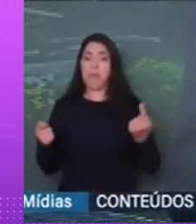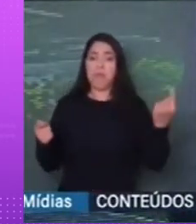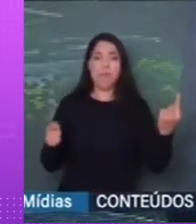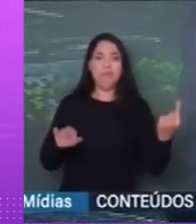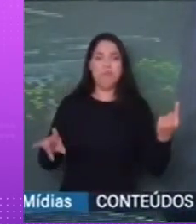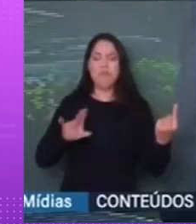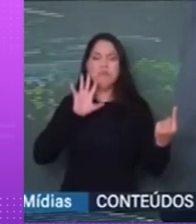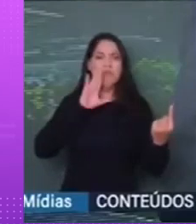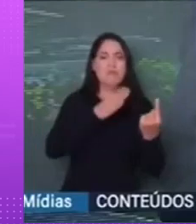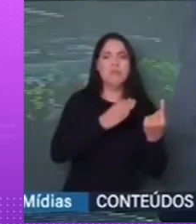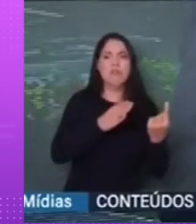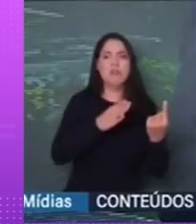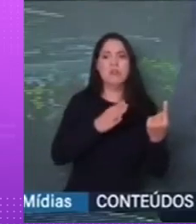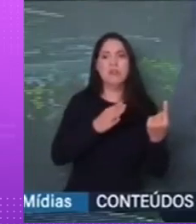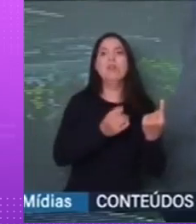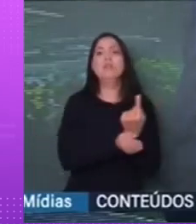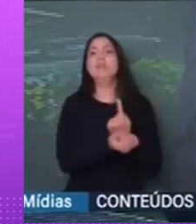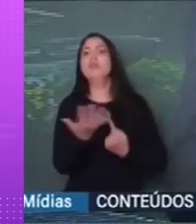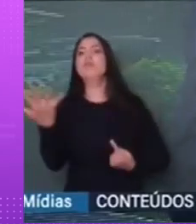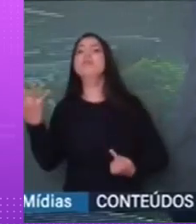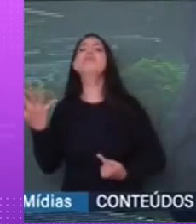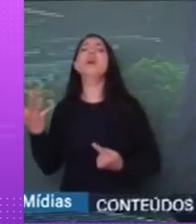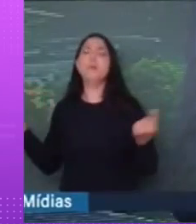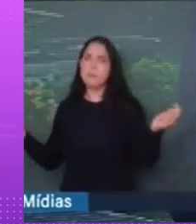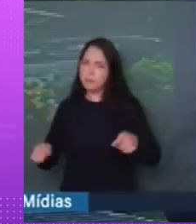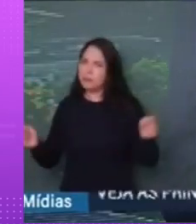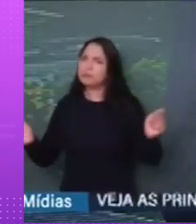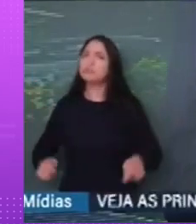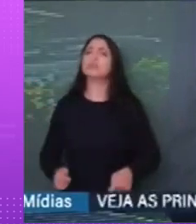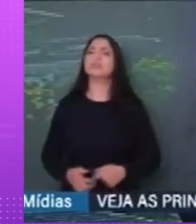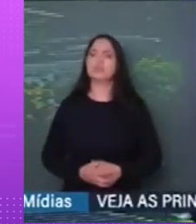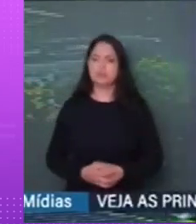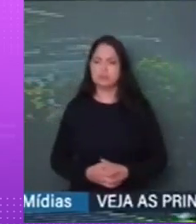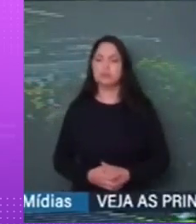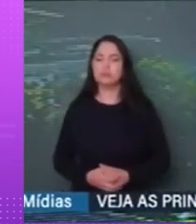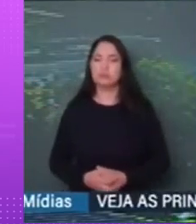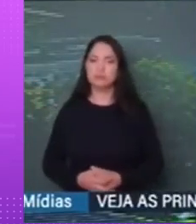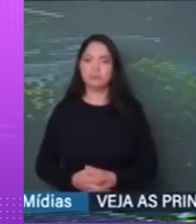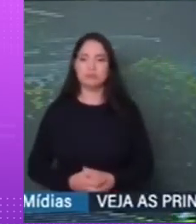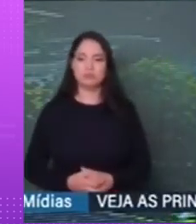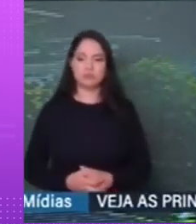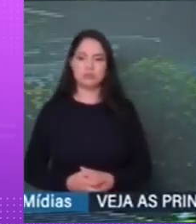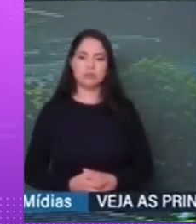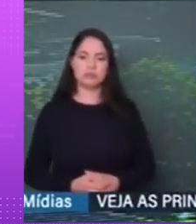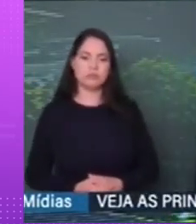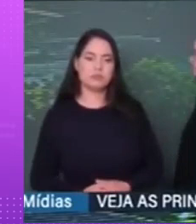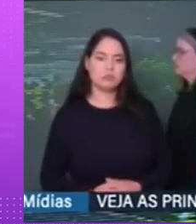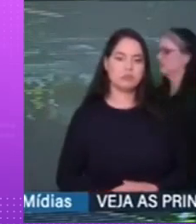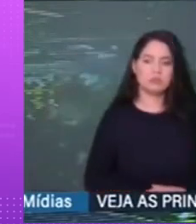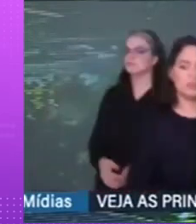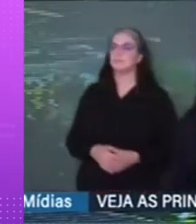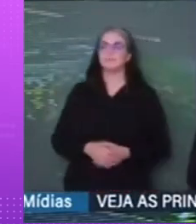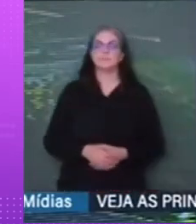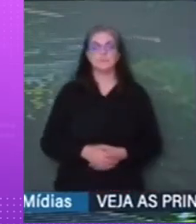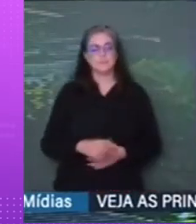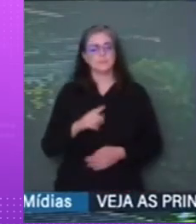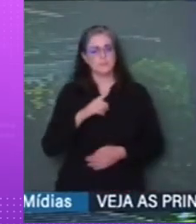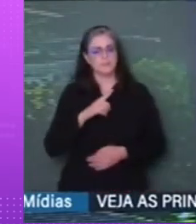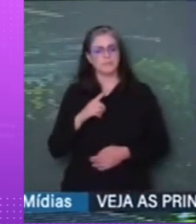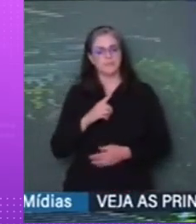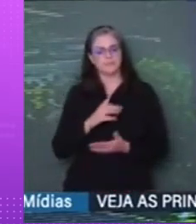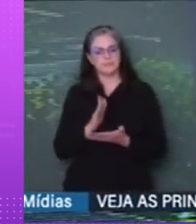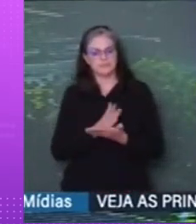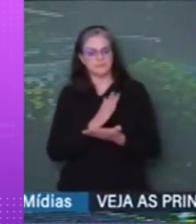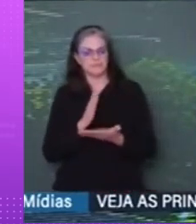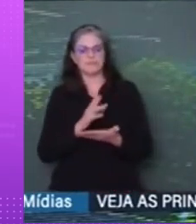coisa de gente alucinada, aquelas mensagens trocadas. É isso, todo mundo tem que ser punido que fez coisa errada, reforço, mas